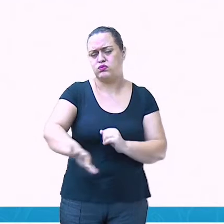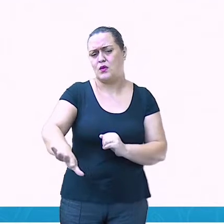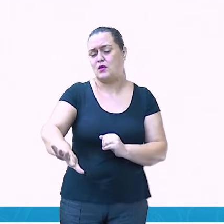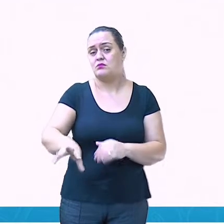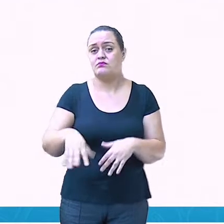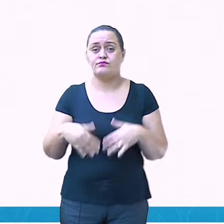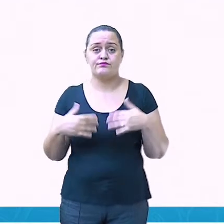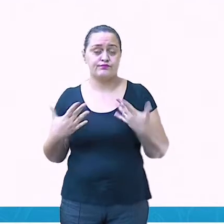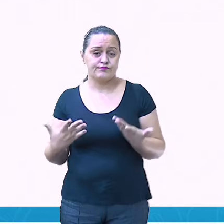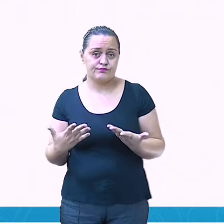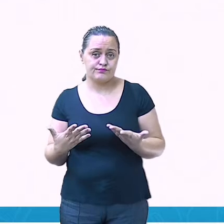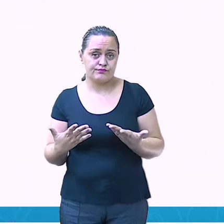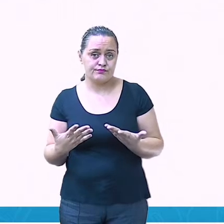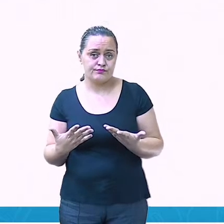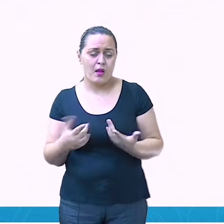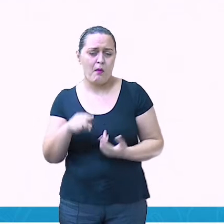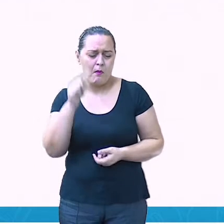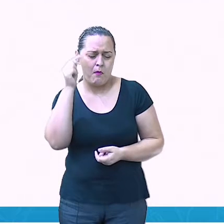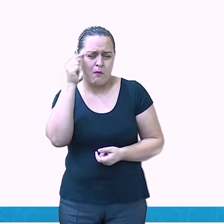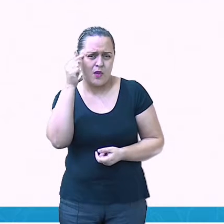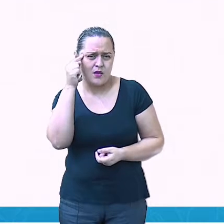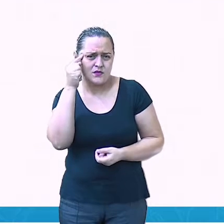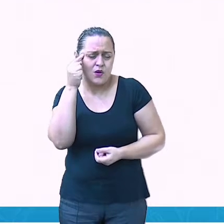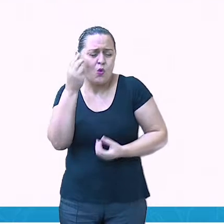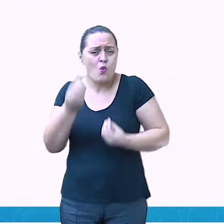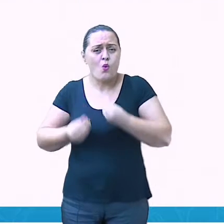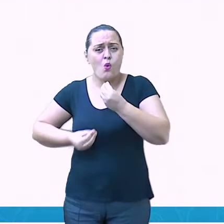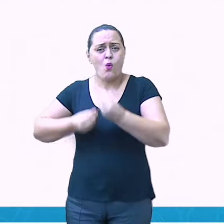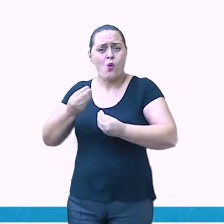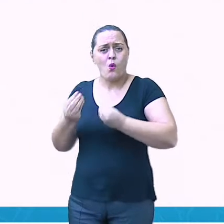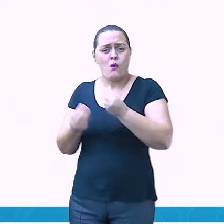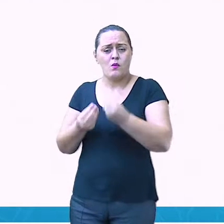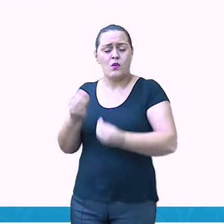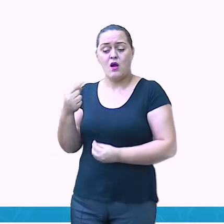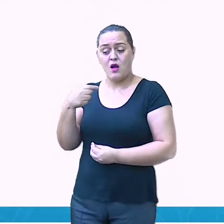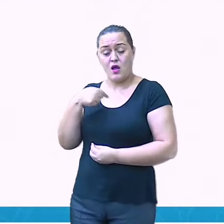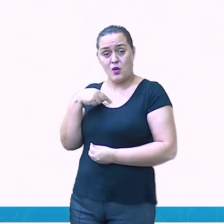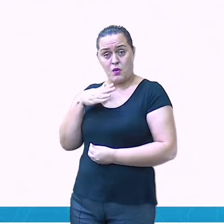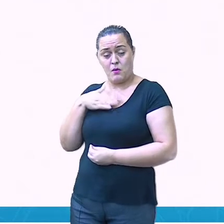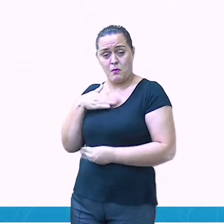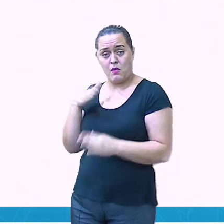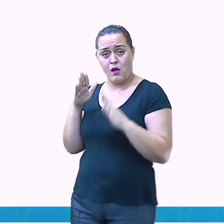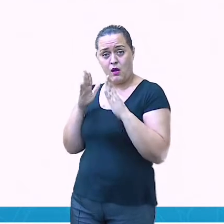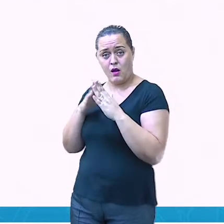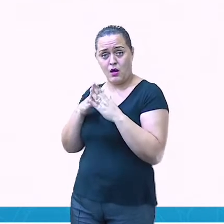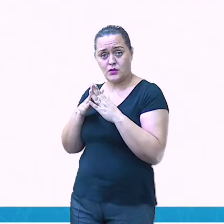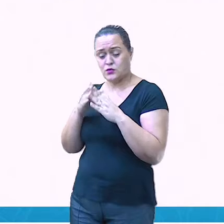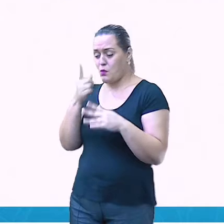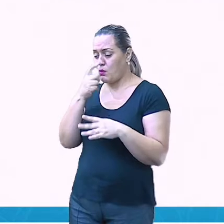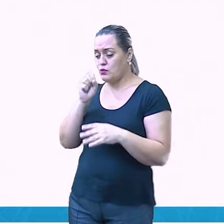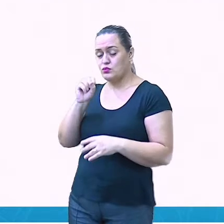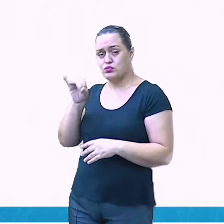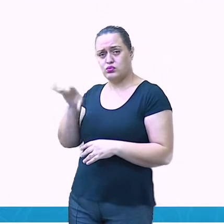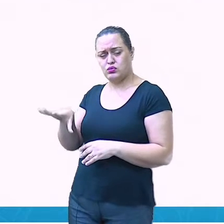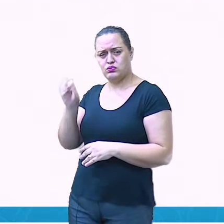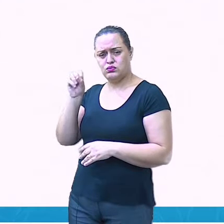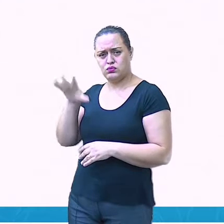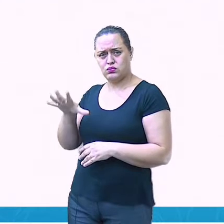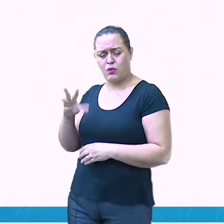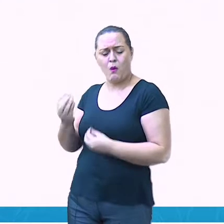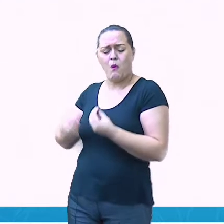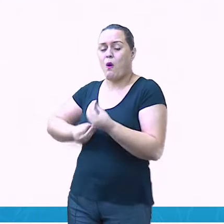eu estou processando o lixo da minha casa? Como que eu guardo as coisas dentro da minha casa para serem